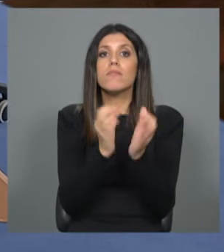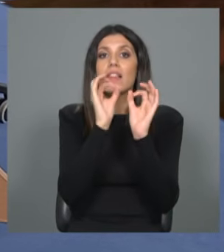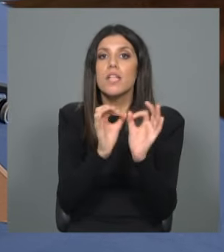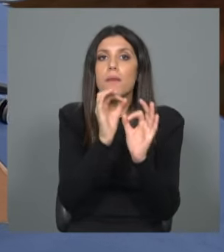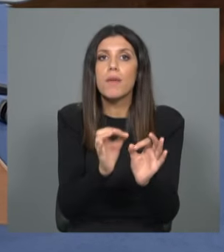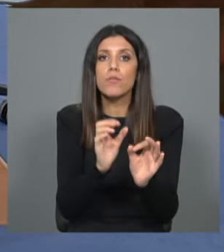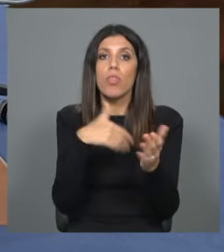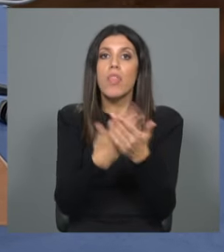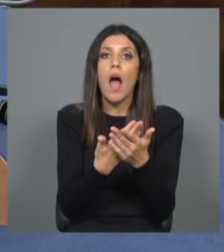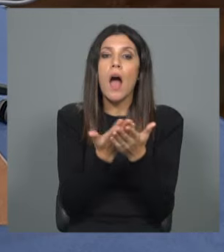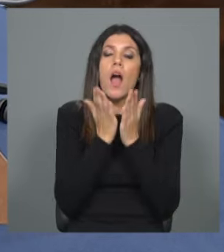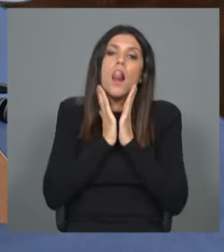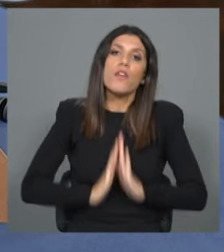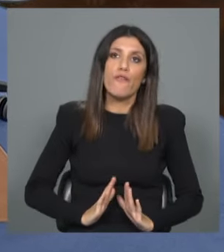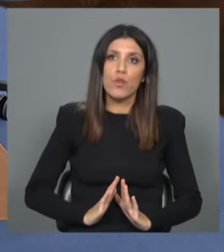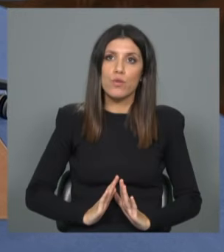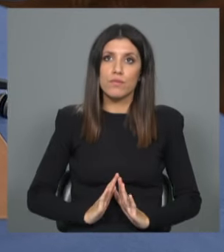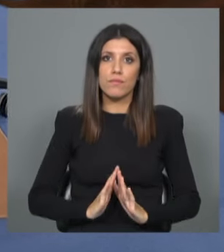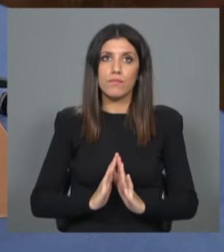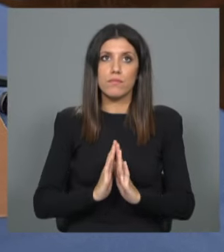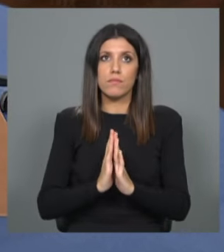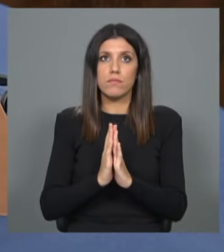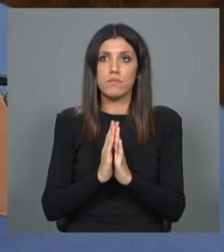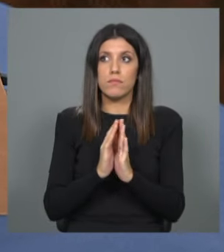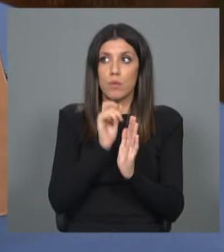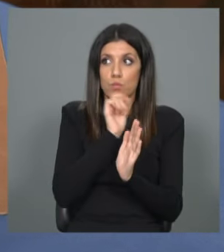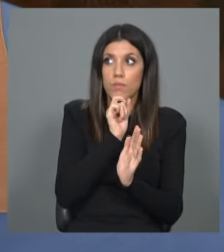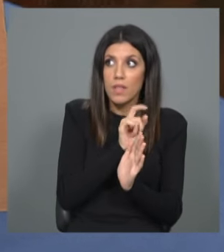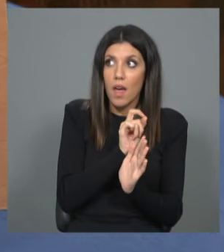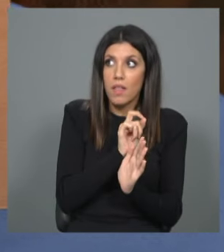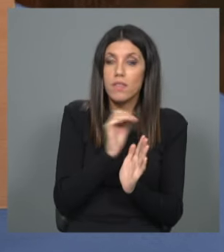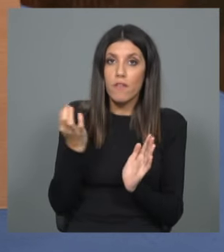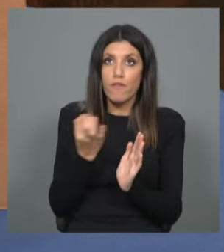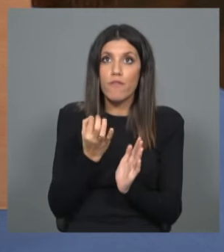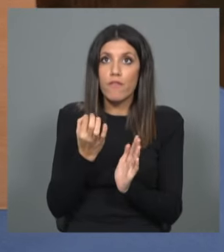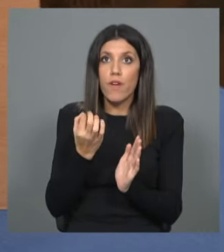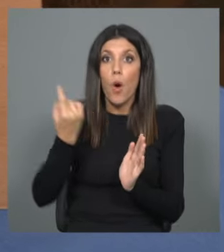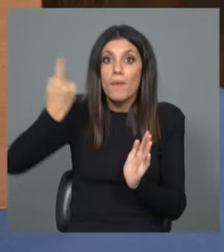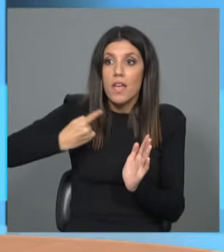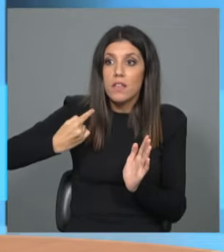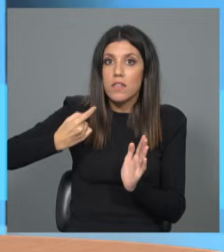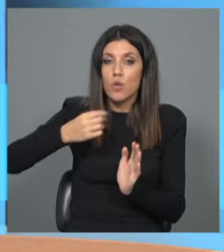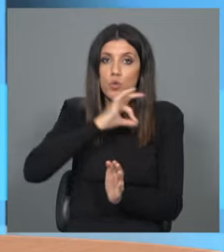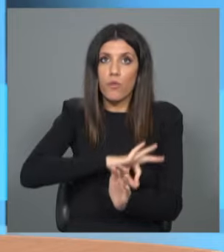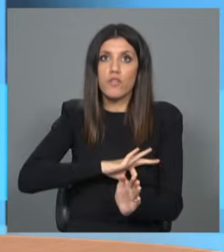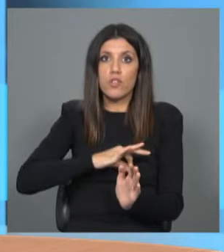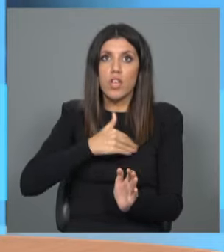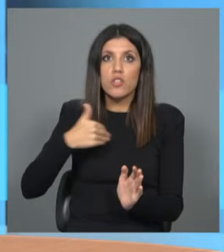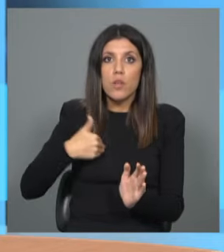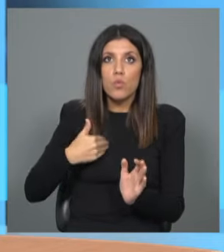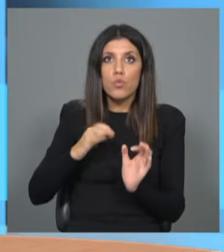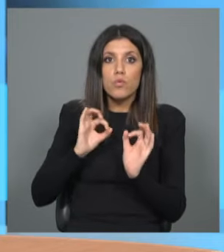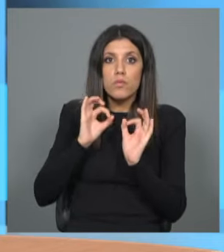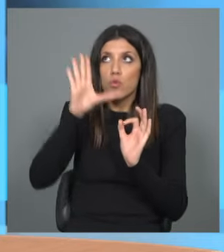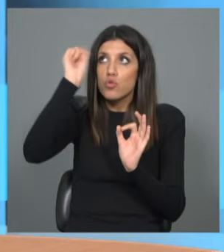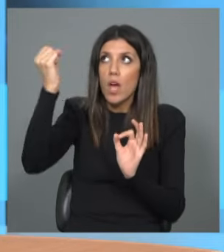área. E essa é uma possibilidade real. E esta tem que ser uma obrigação da sociedade e do